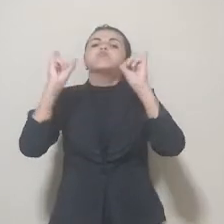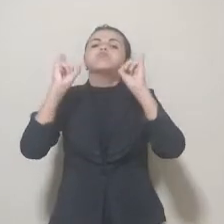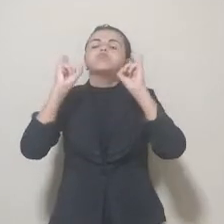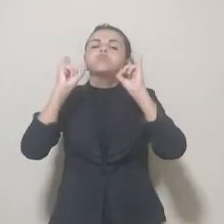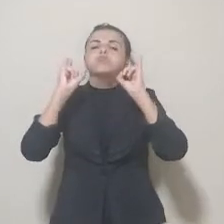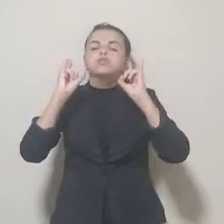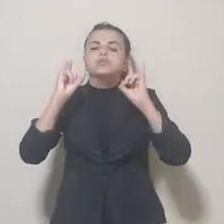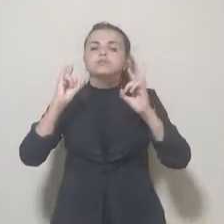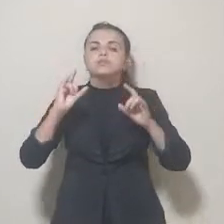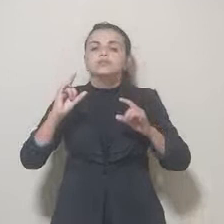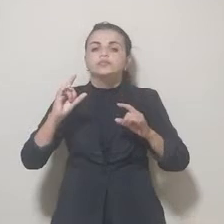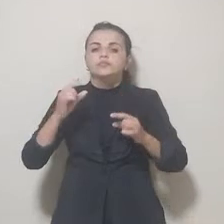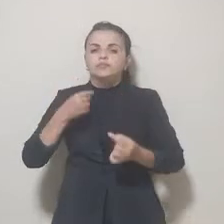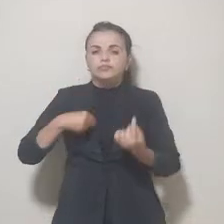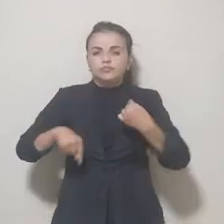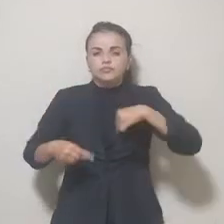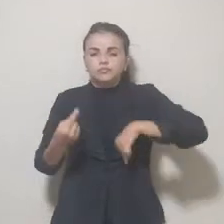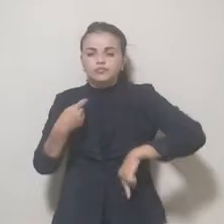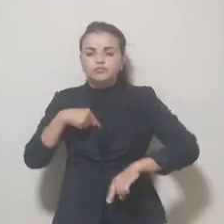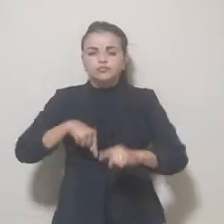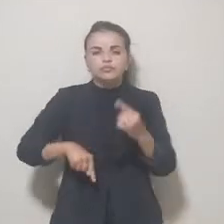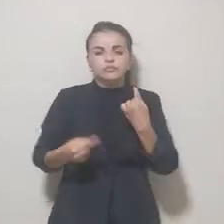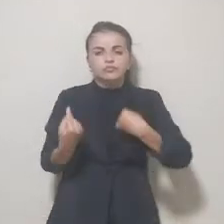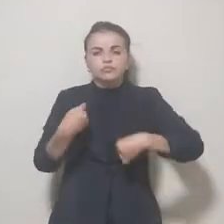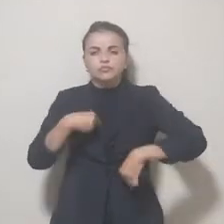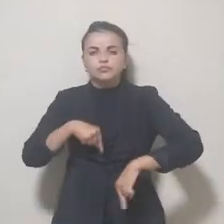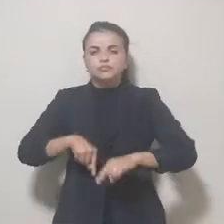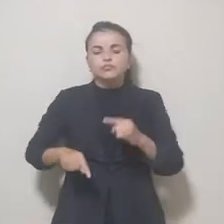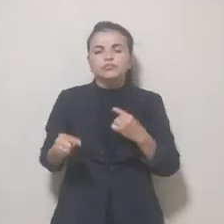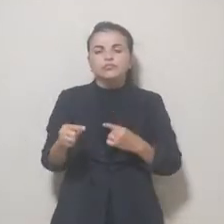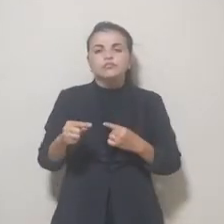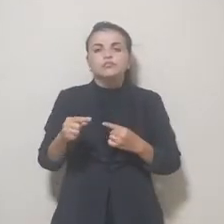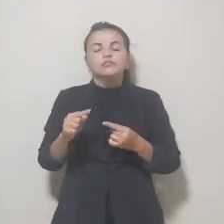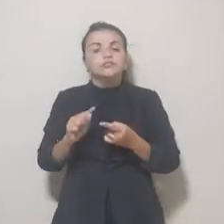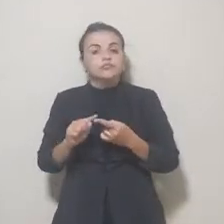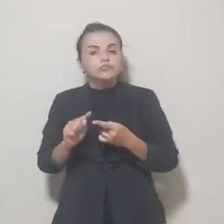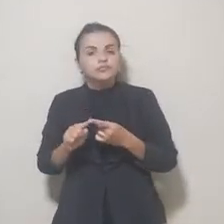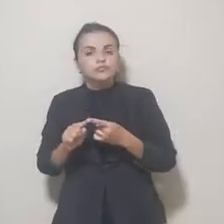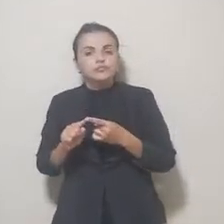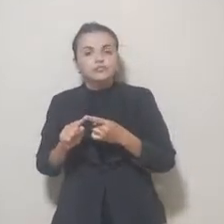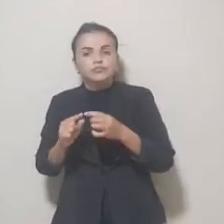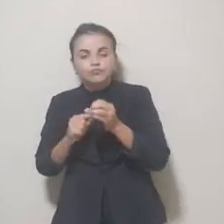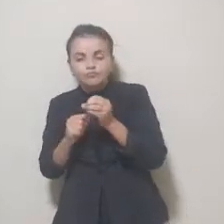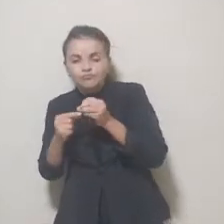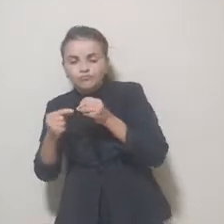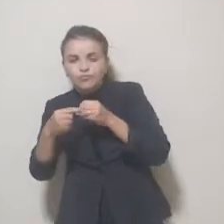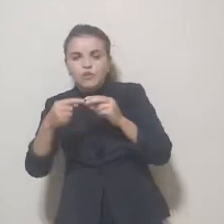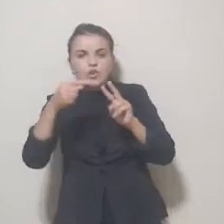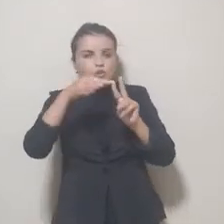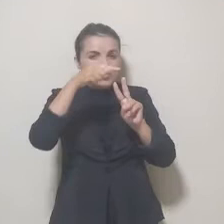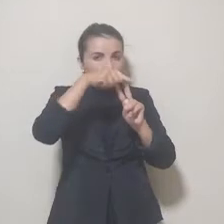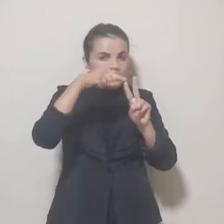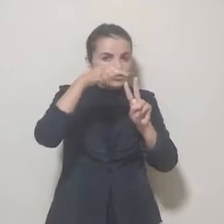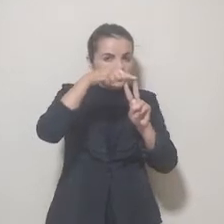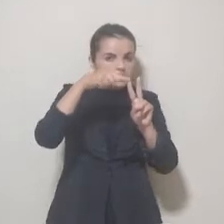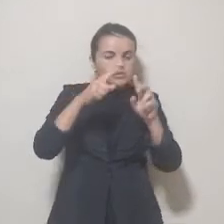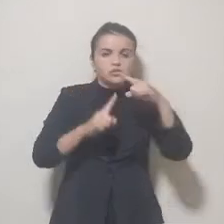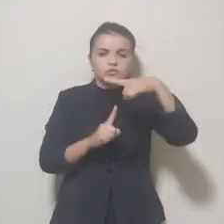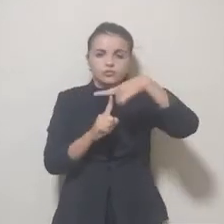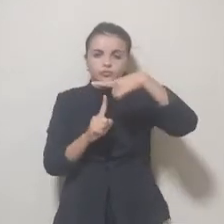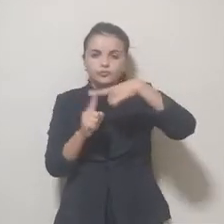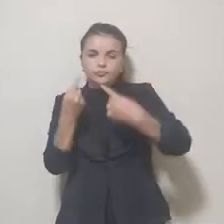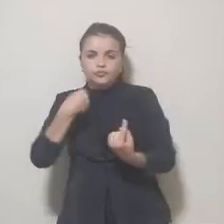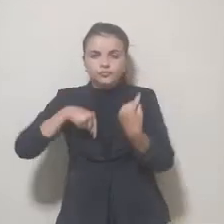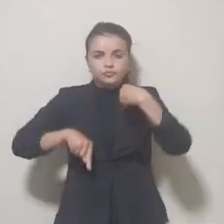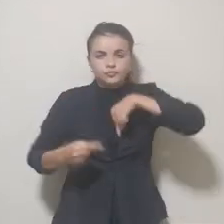chamadas de folículos. As células foliculares secretam e armazenam dois tipos de hormônios diferentes, que são